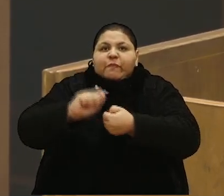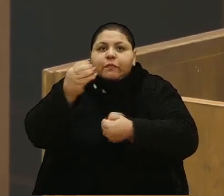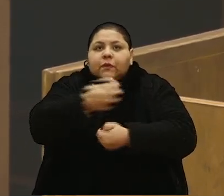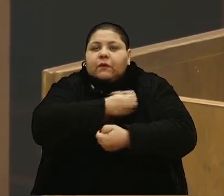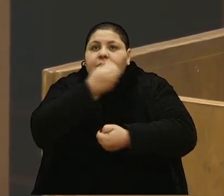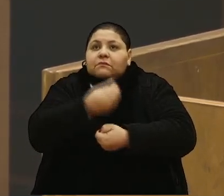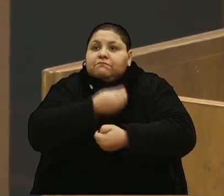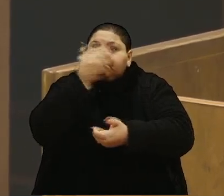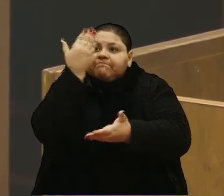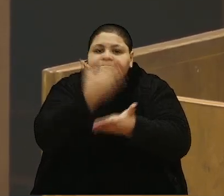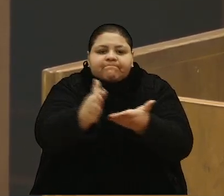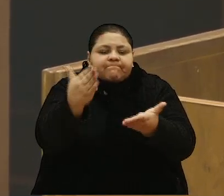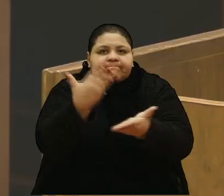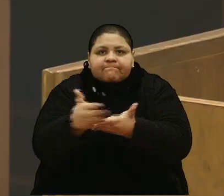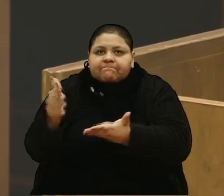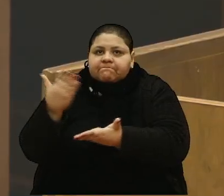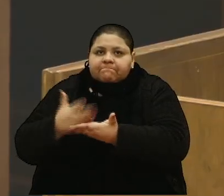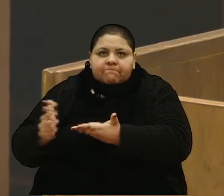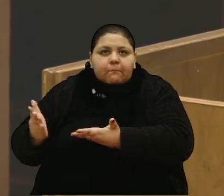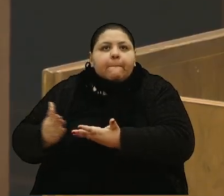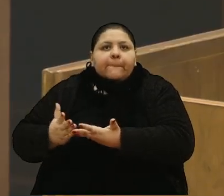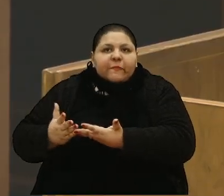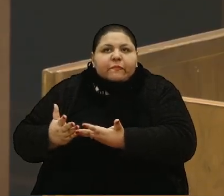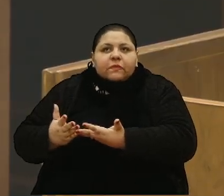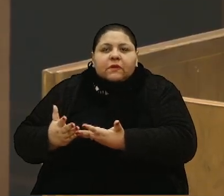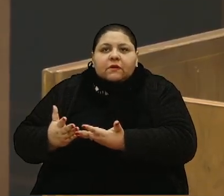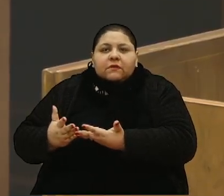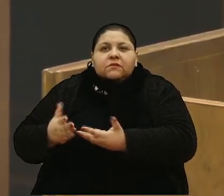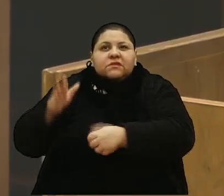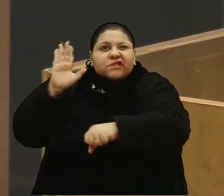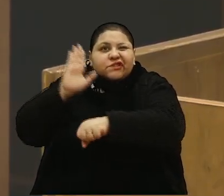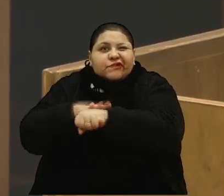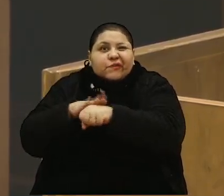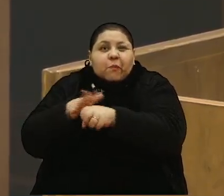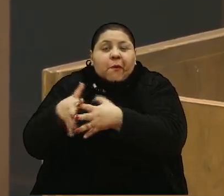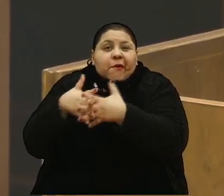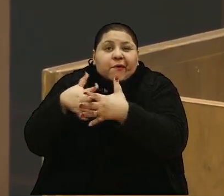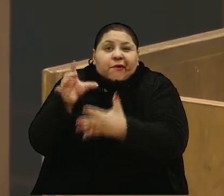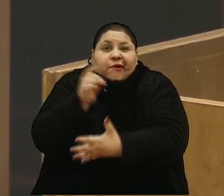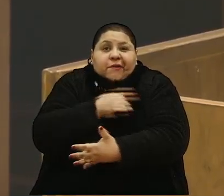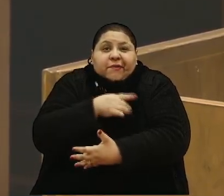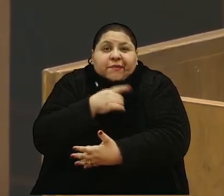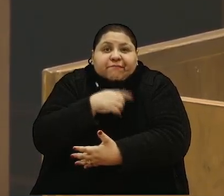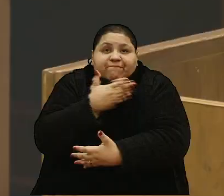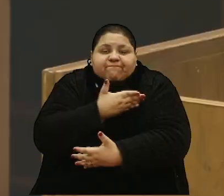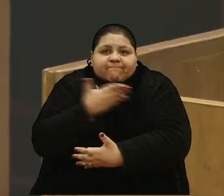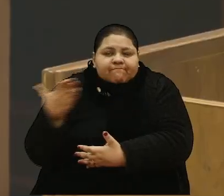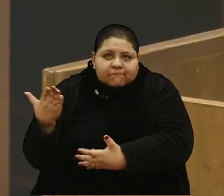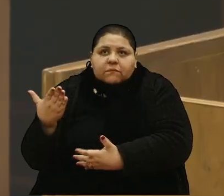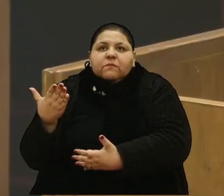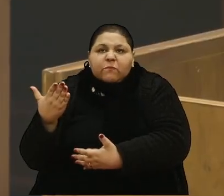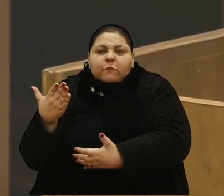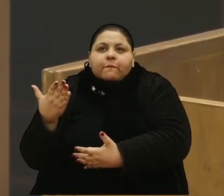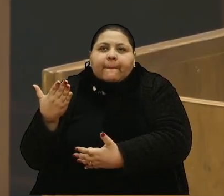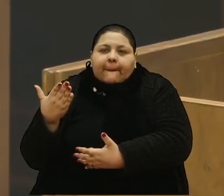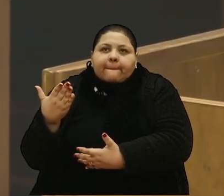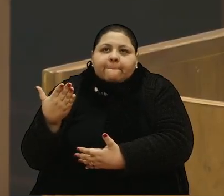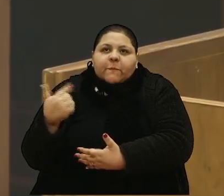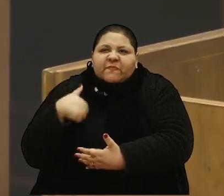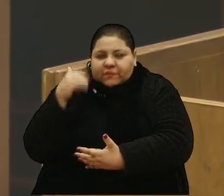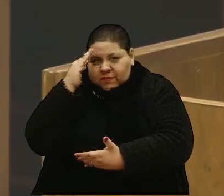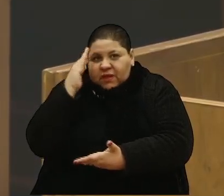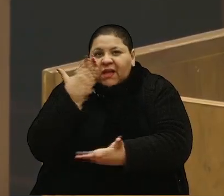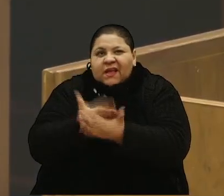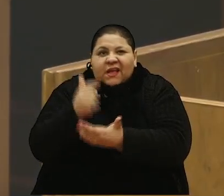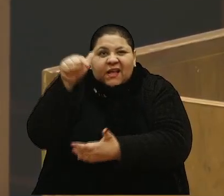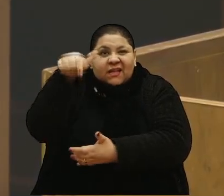se perdendo. E num momento de desespero, senhoras e senhores, no momento de desespero, eu acredito que